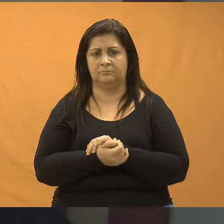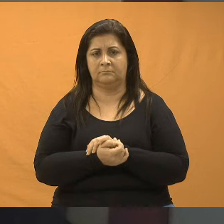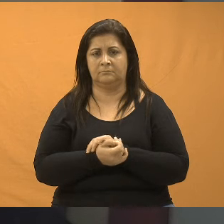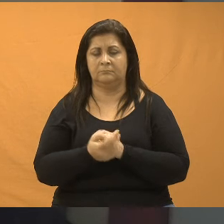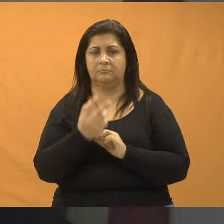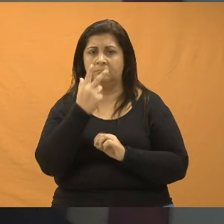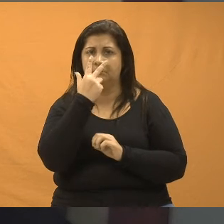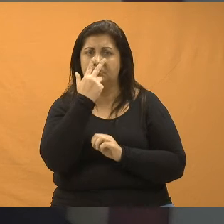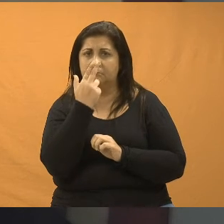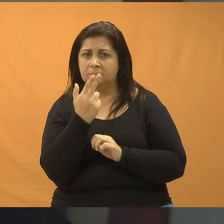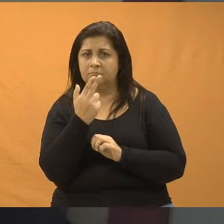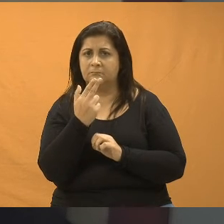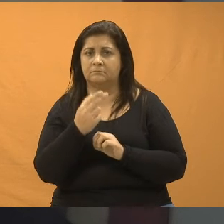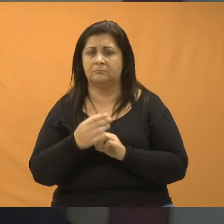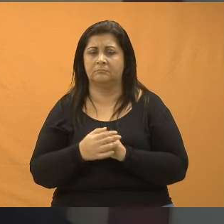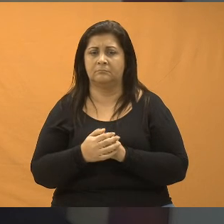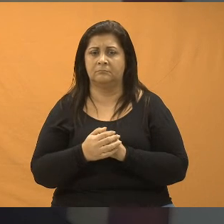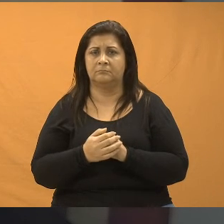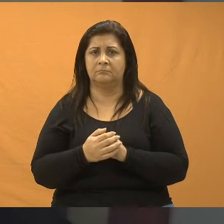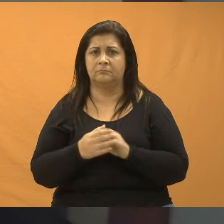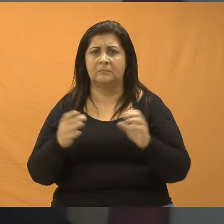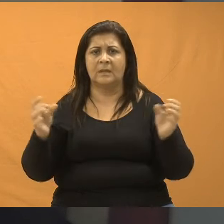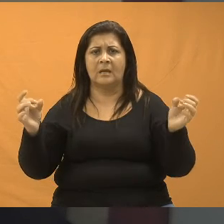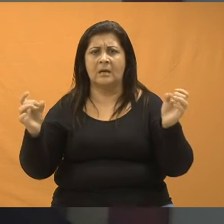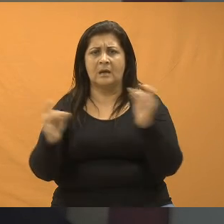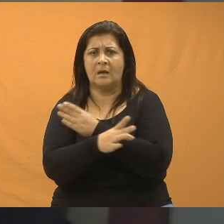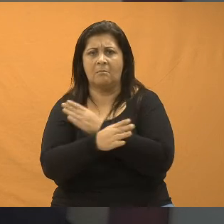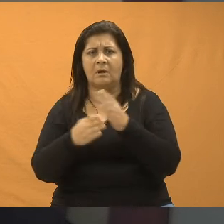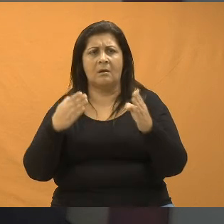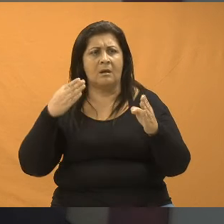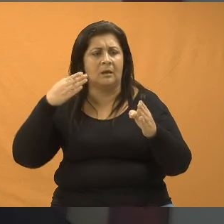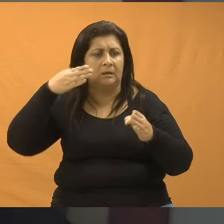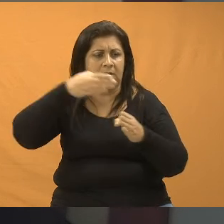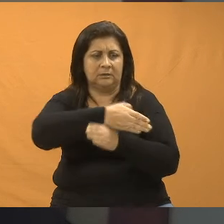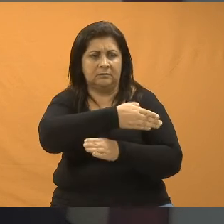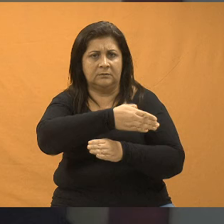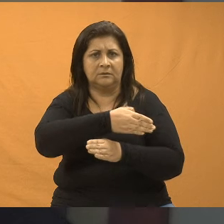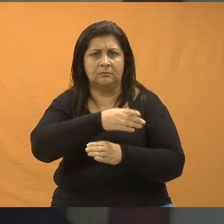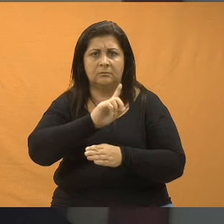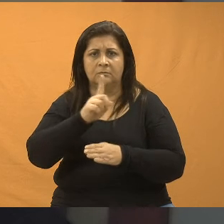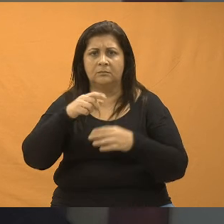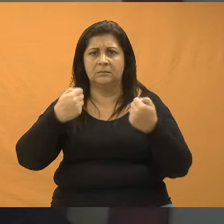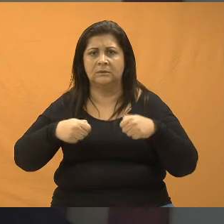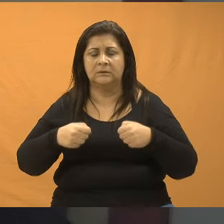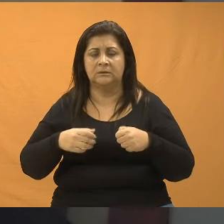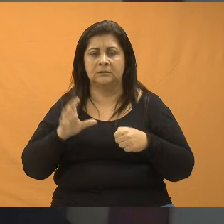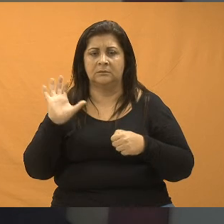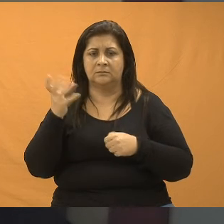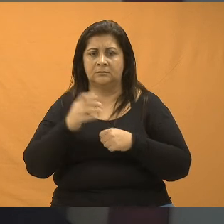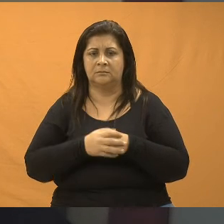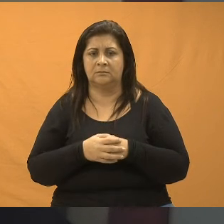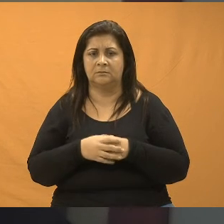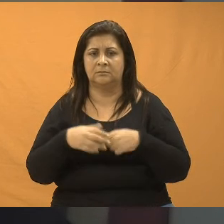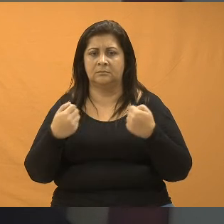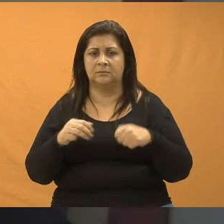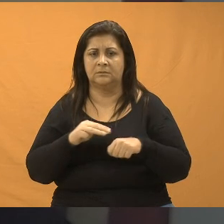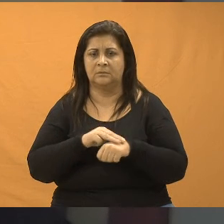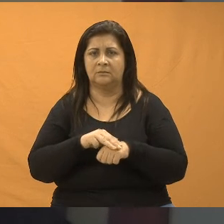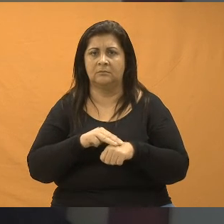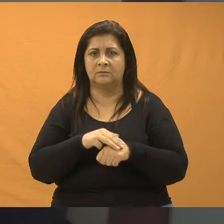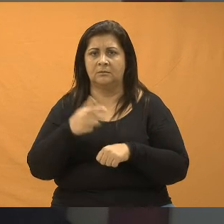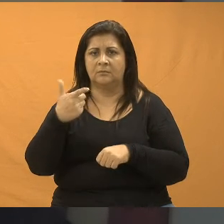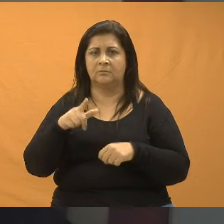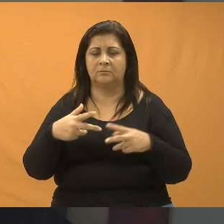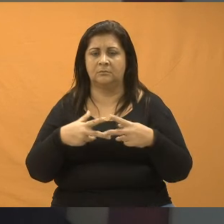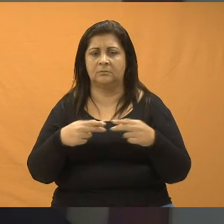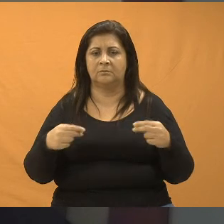eu acho que o fim da intervenção nem deveria de estar acontecendo. Nós deveríamos estar discutindo outras coisas, porque